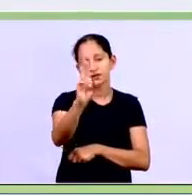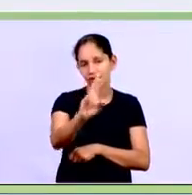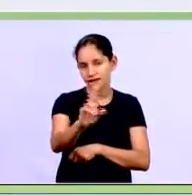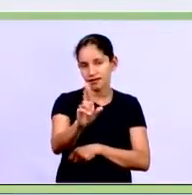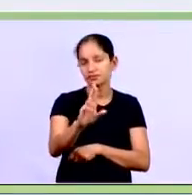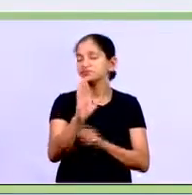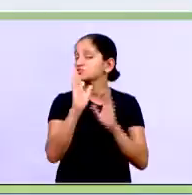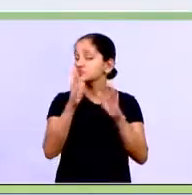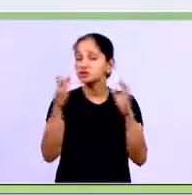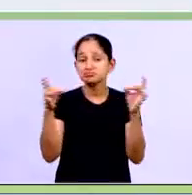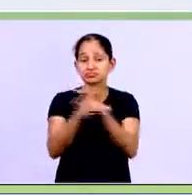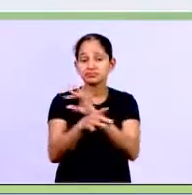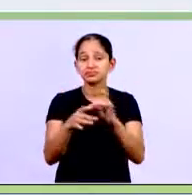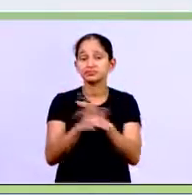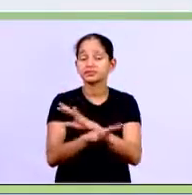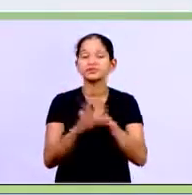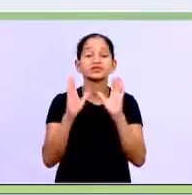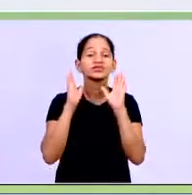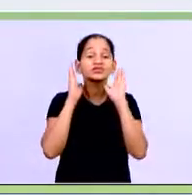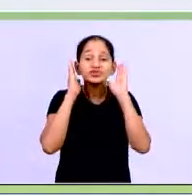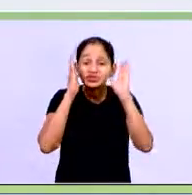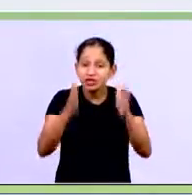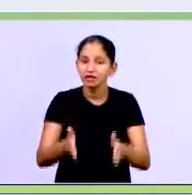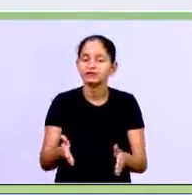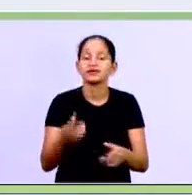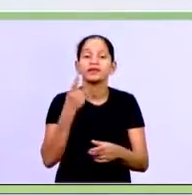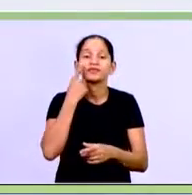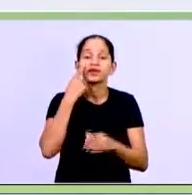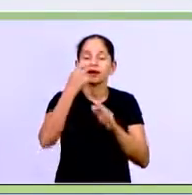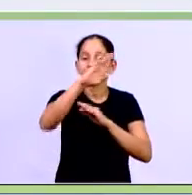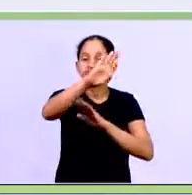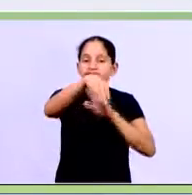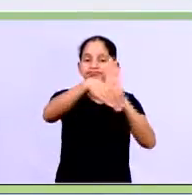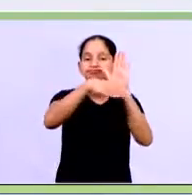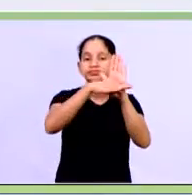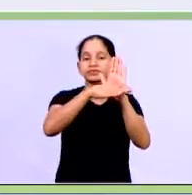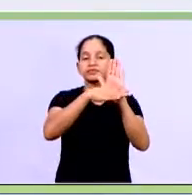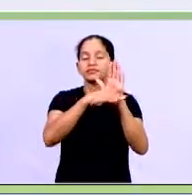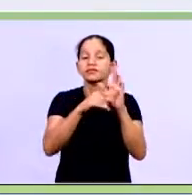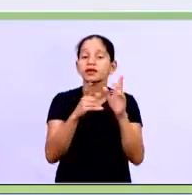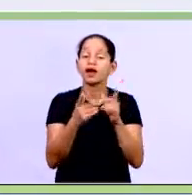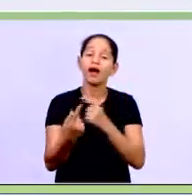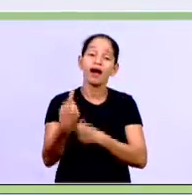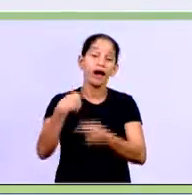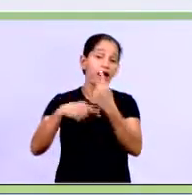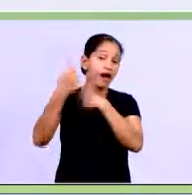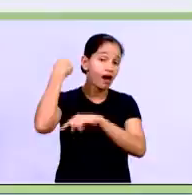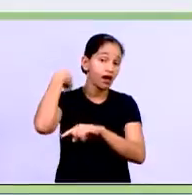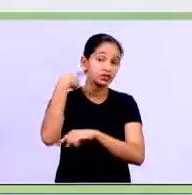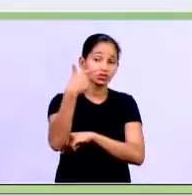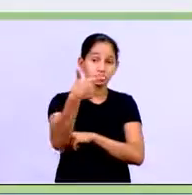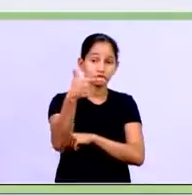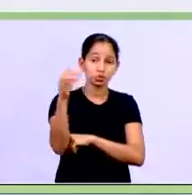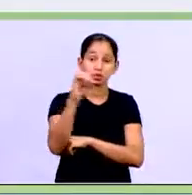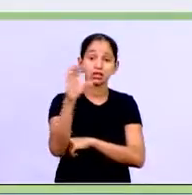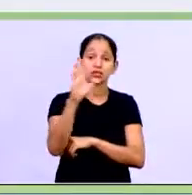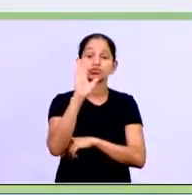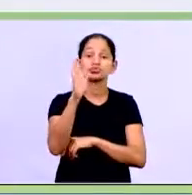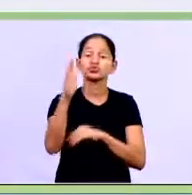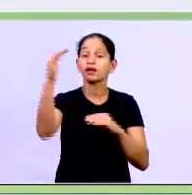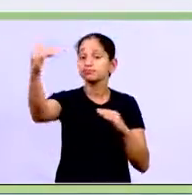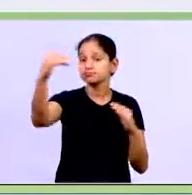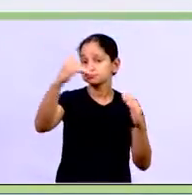R$220. E eu vou atualizar a minha dívida. Ora, eu vou atualizar a minha dívida. Eu devia R$200. Esses R$200 aqui,